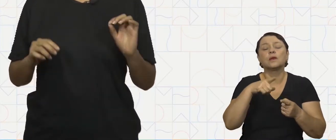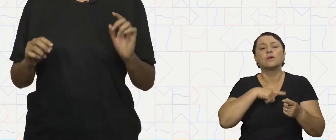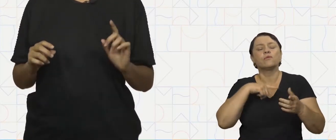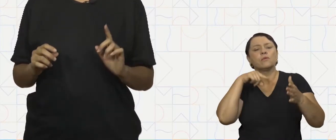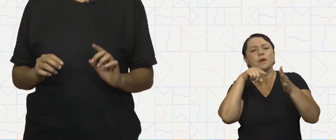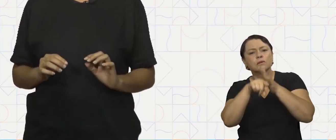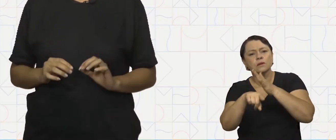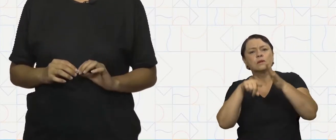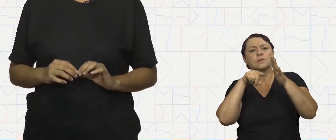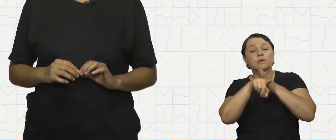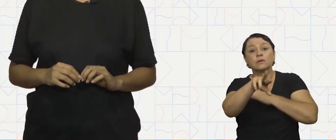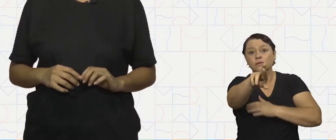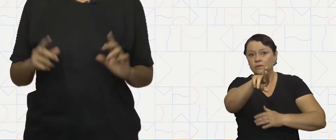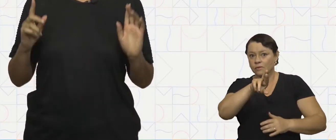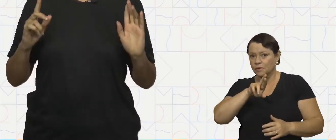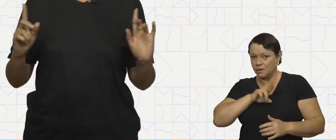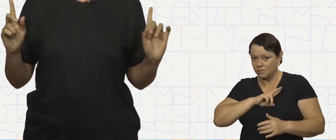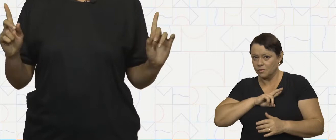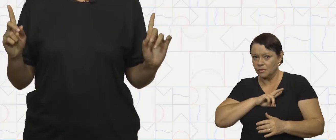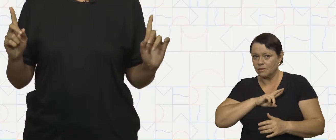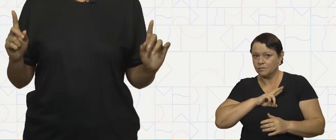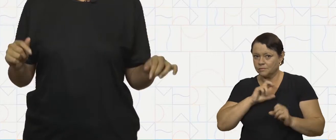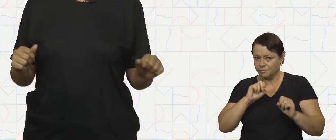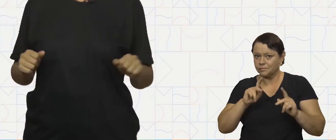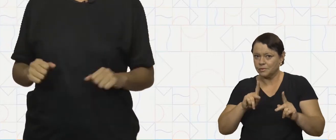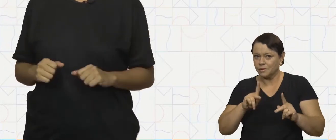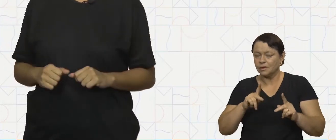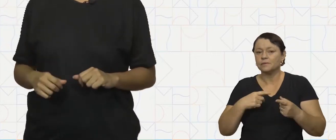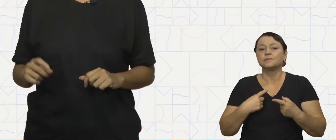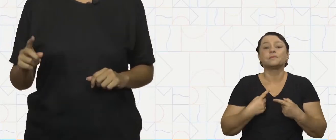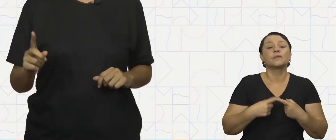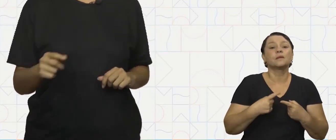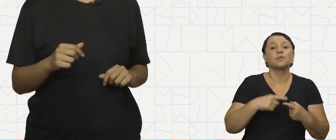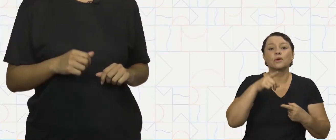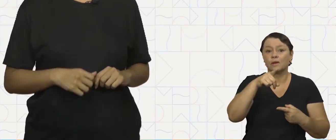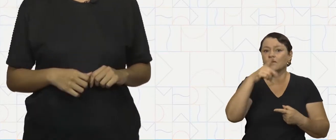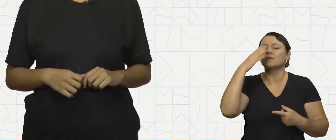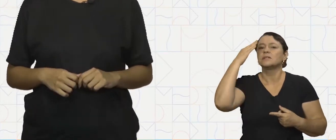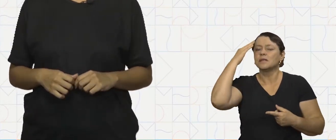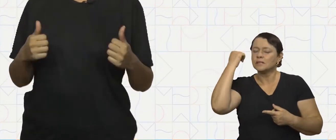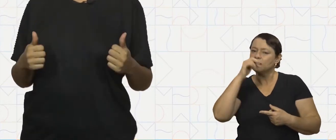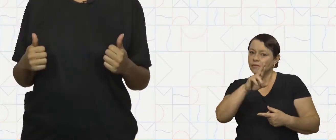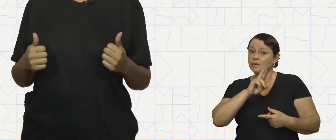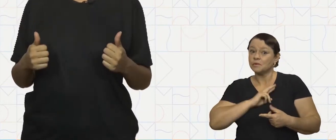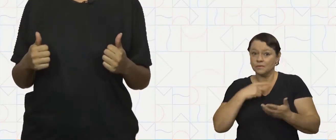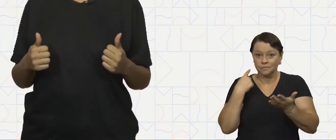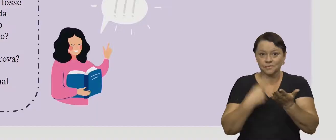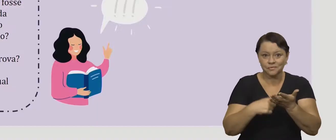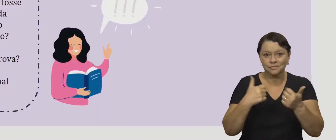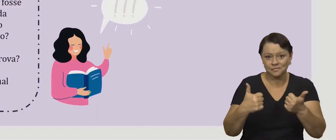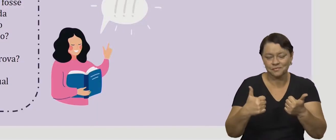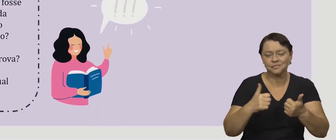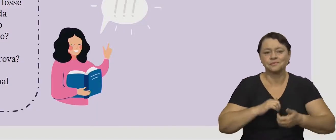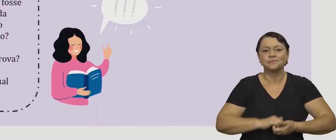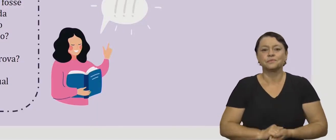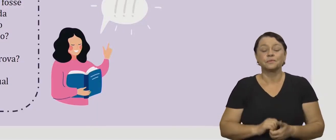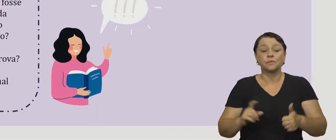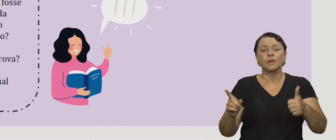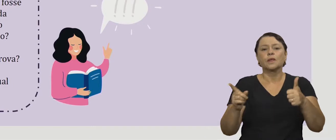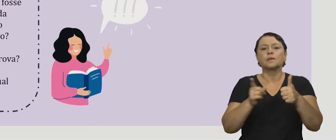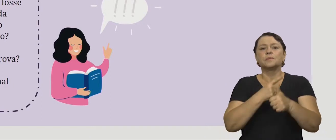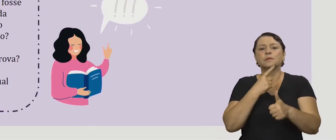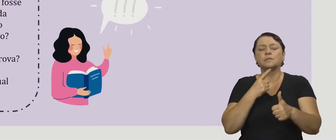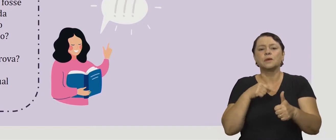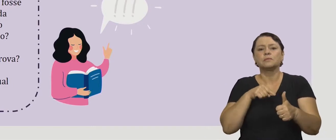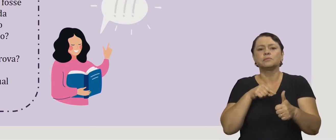perguntando, vocês podem ir me respondendo, oralmente. Afinal, quem sabe faz ao vivo. Combinado? Primeira questão.